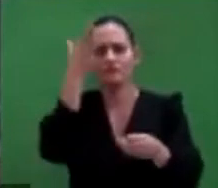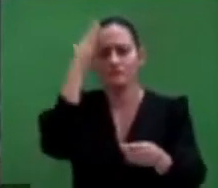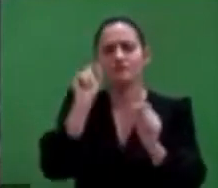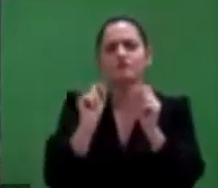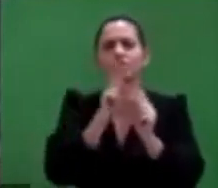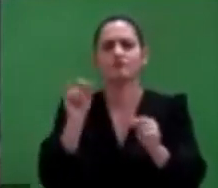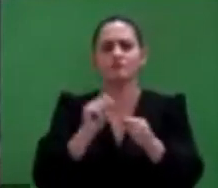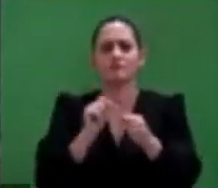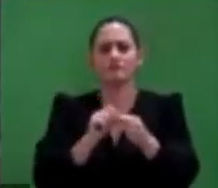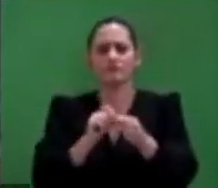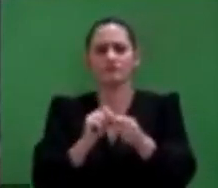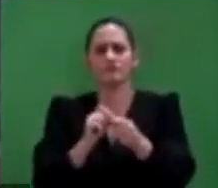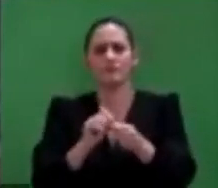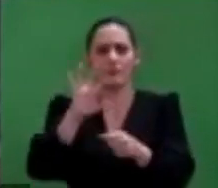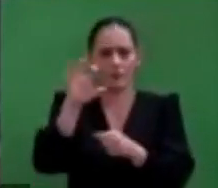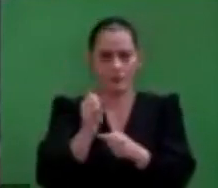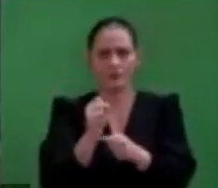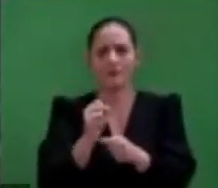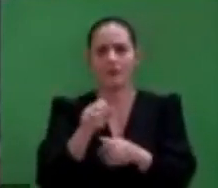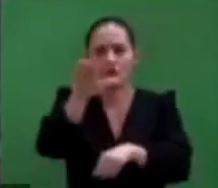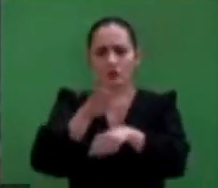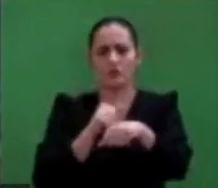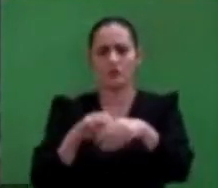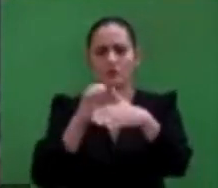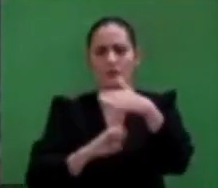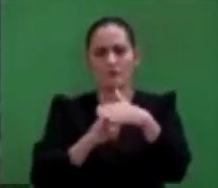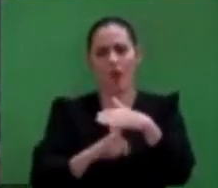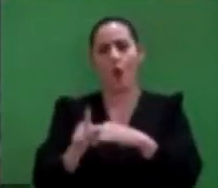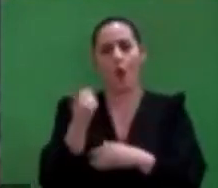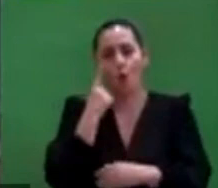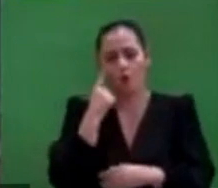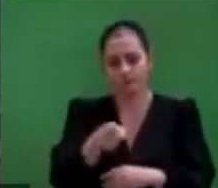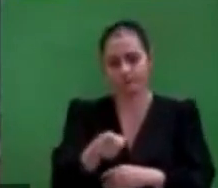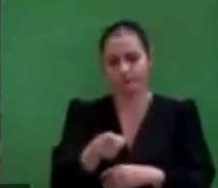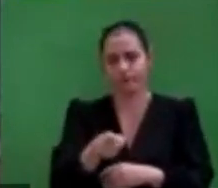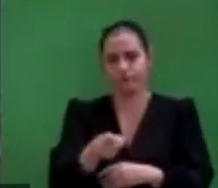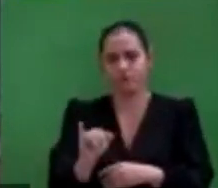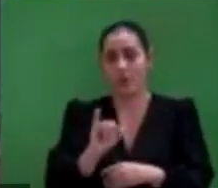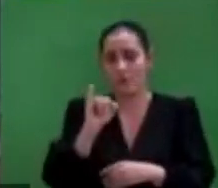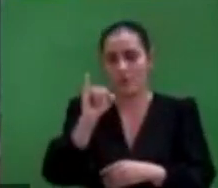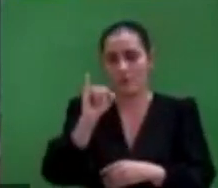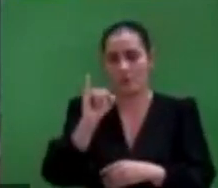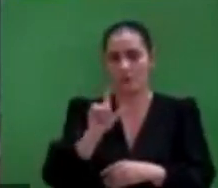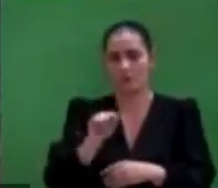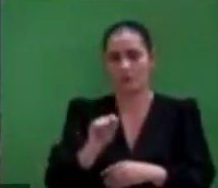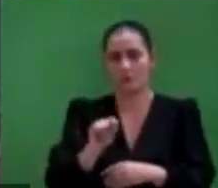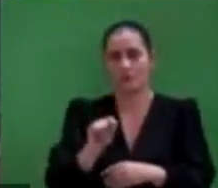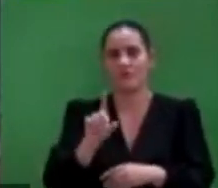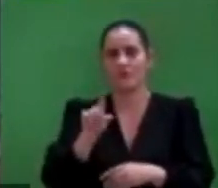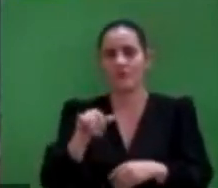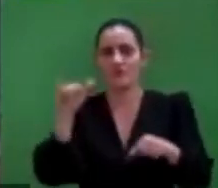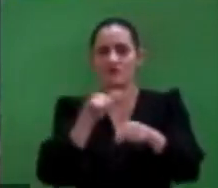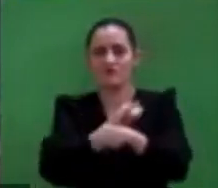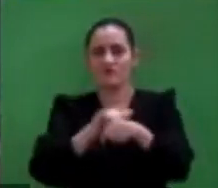fazer? Pega a empresa que está lá, diz, ó, é tanto. Os impostos. Marreteiro de